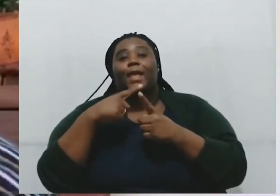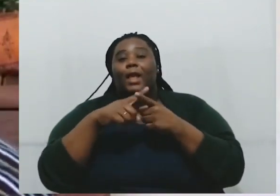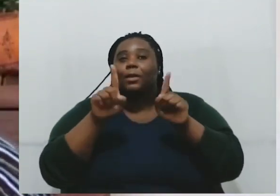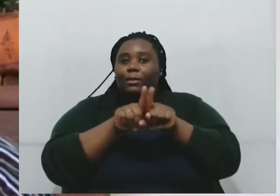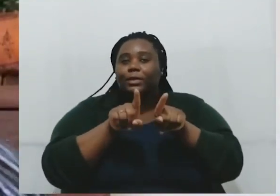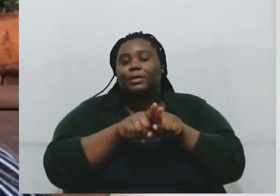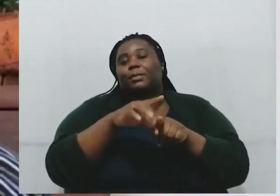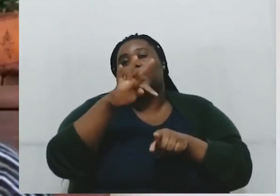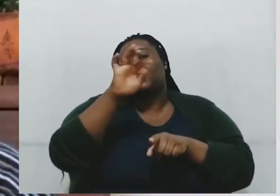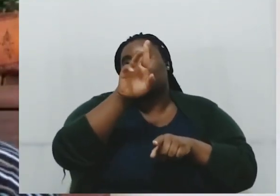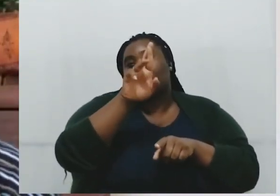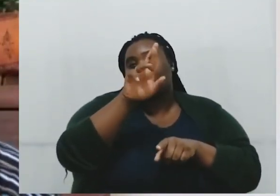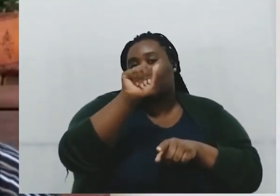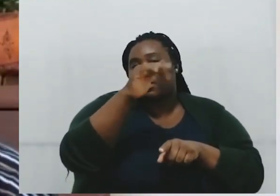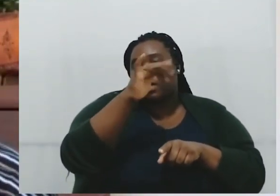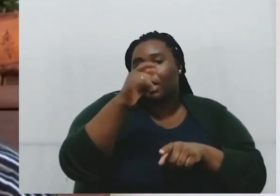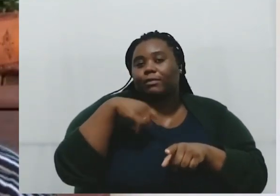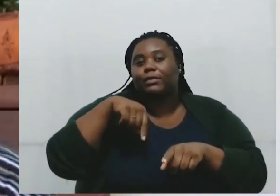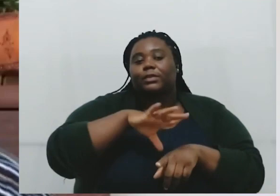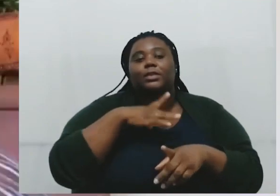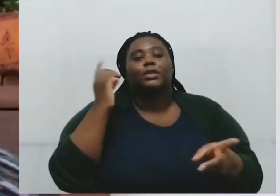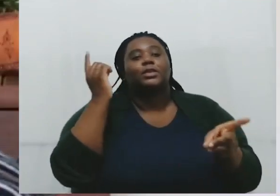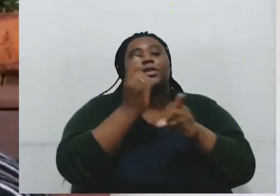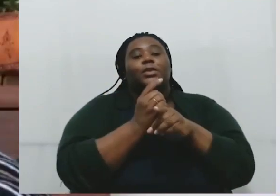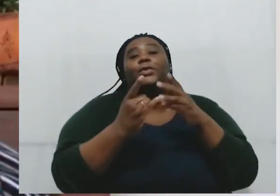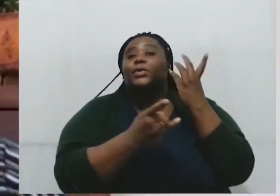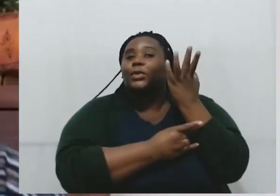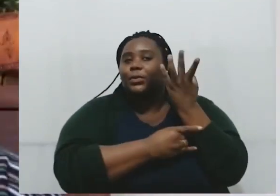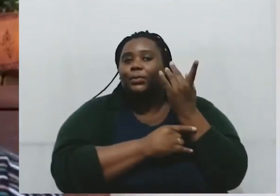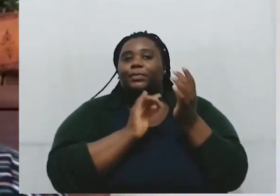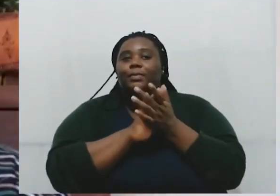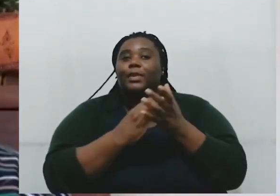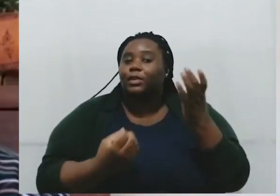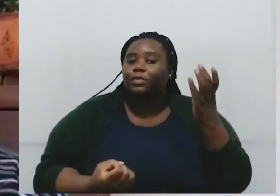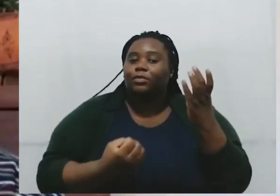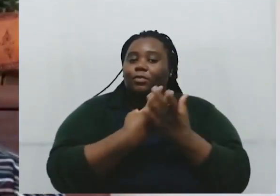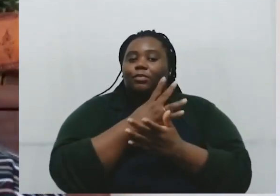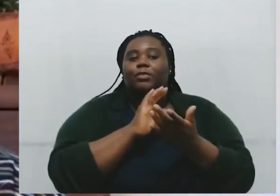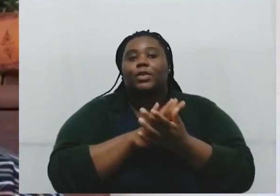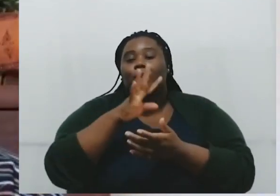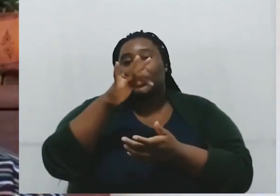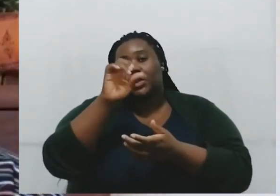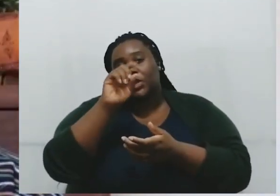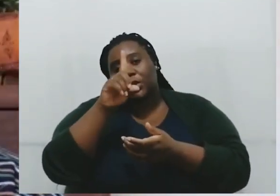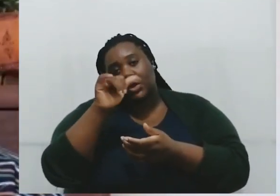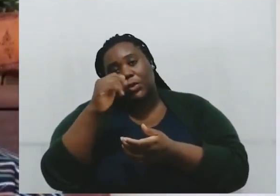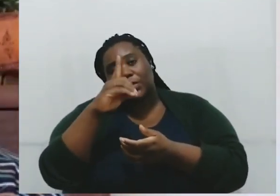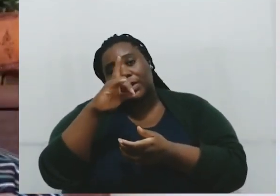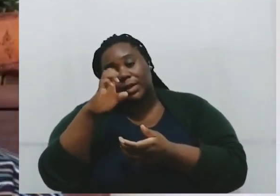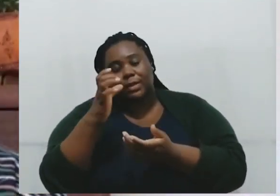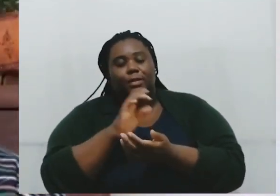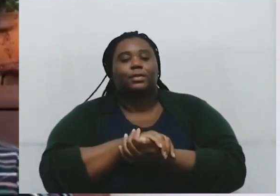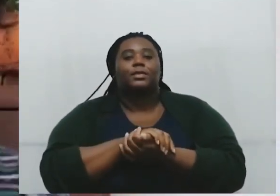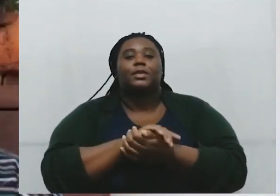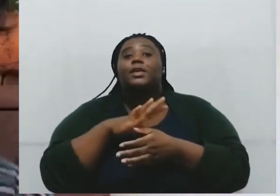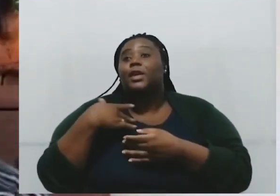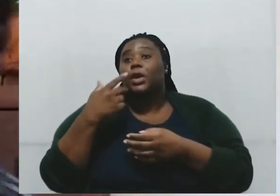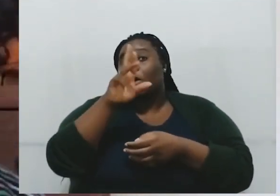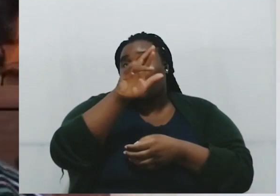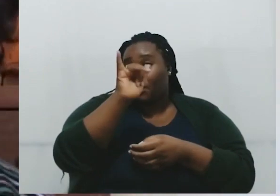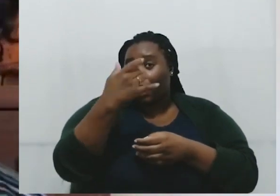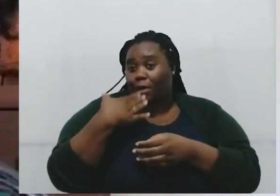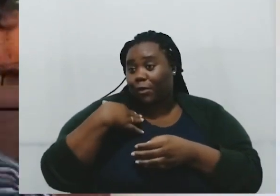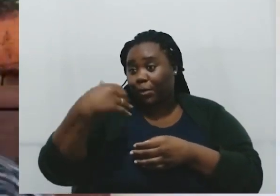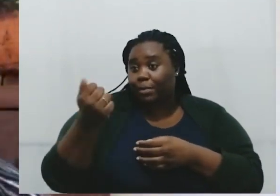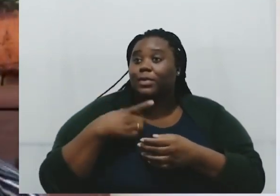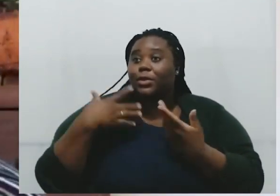se encontrou ali pela UFMG e fundamos a Toda DC. E aí o Rafa me chamou para dirigir o Meu Sonho Maricom, porque eu já estava